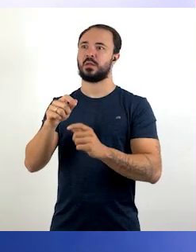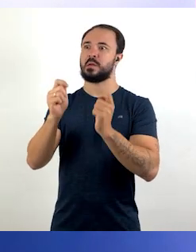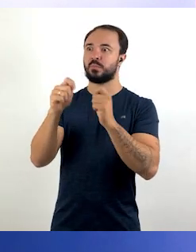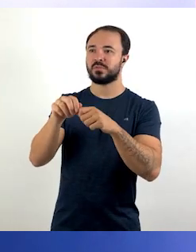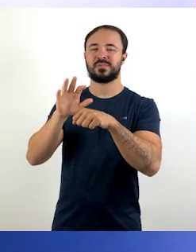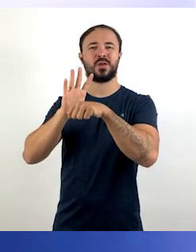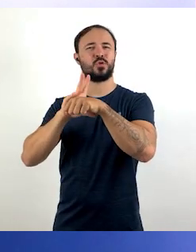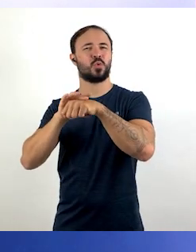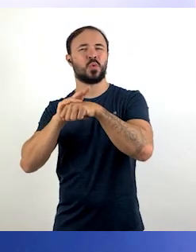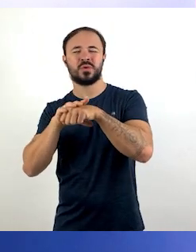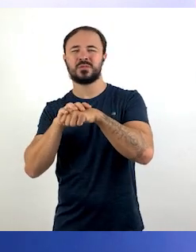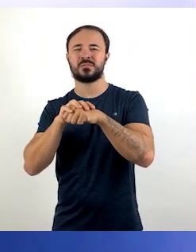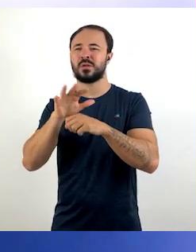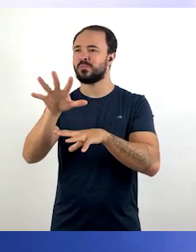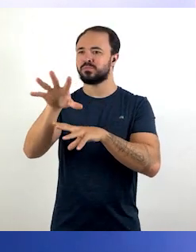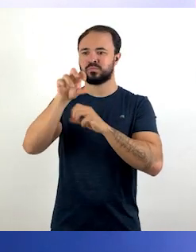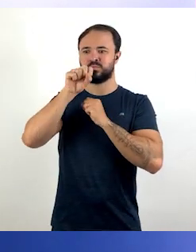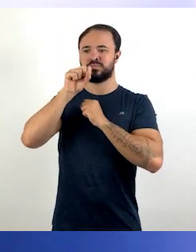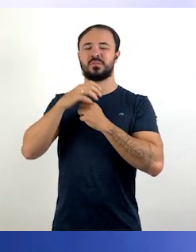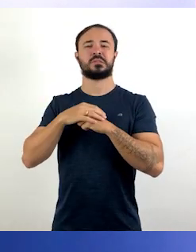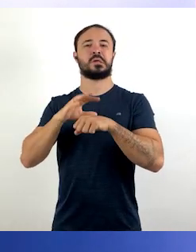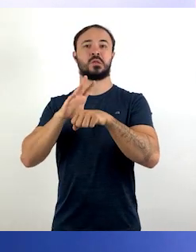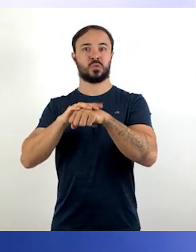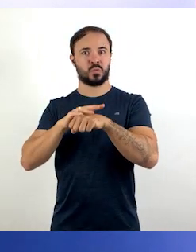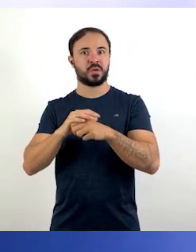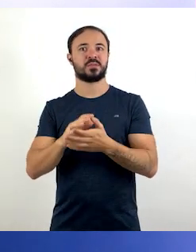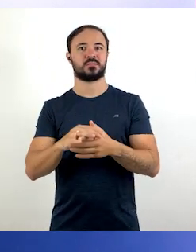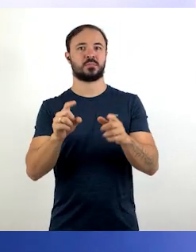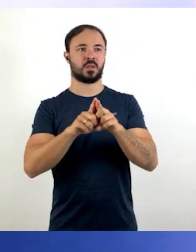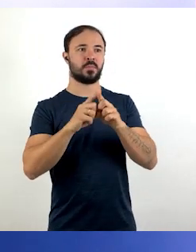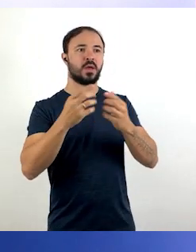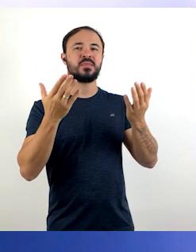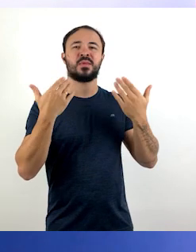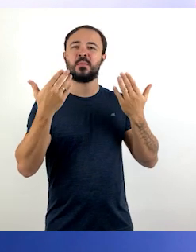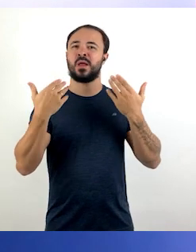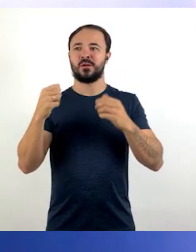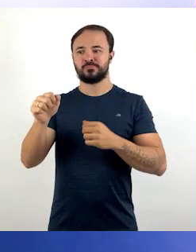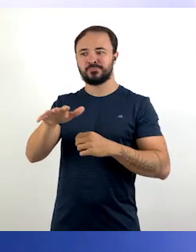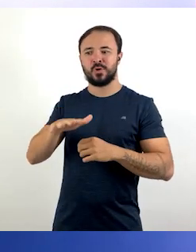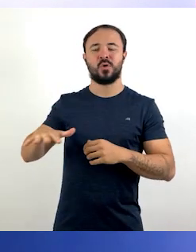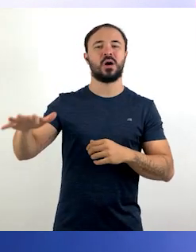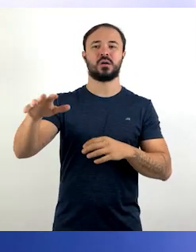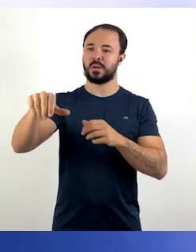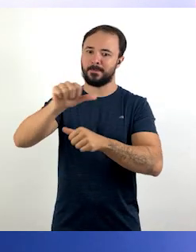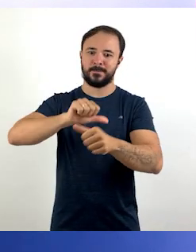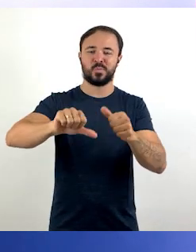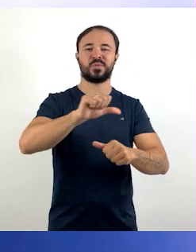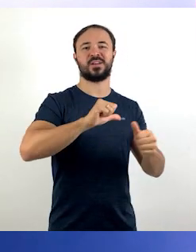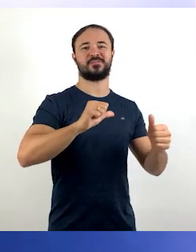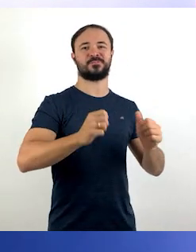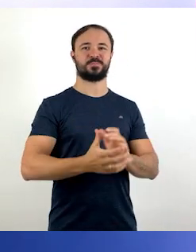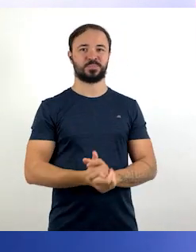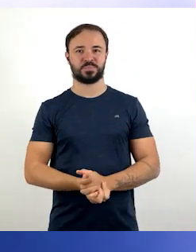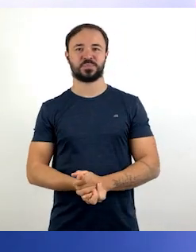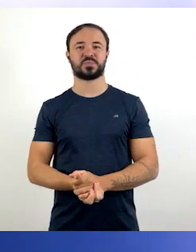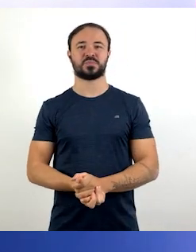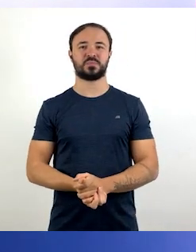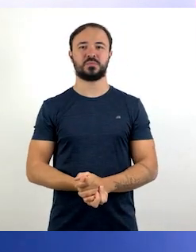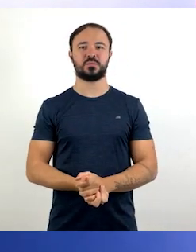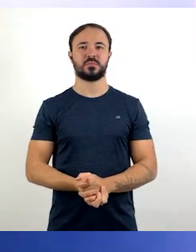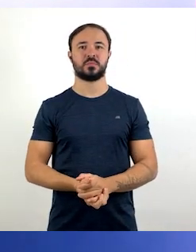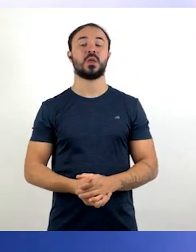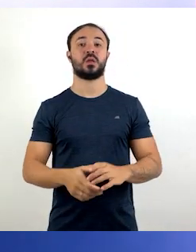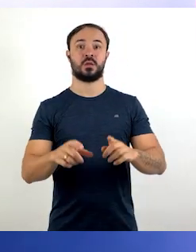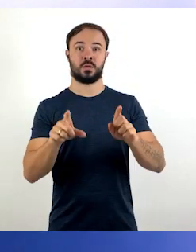causava doenças, a temperatura dos ambientes mudavam. Ademais, nós temos que esses